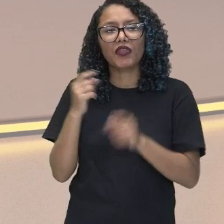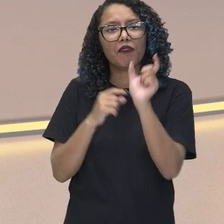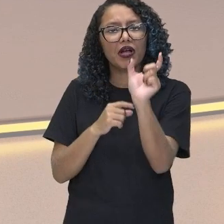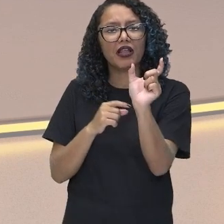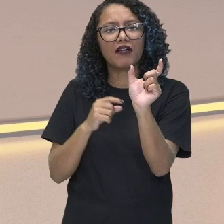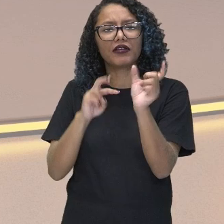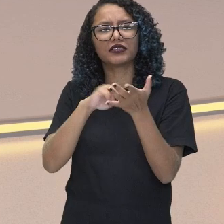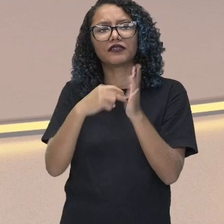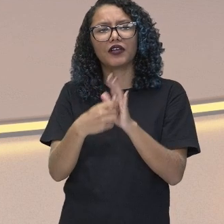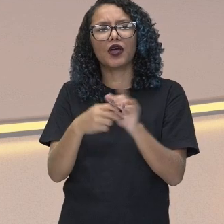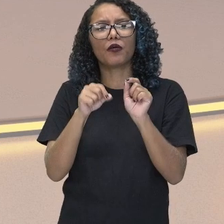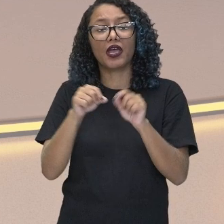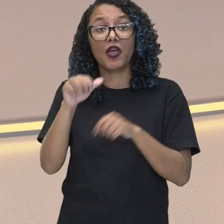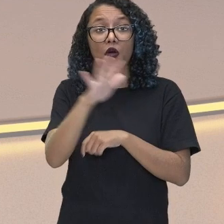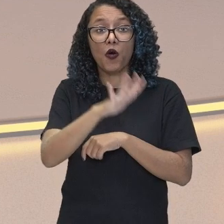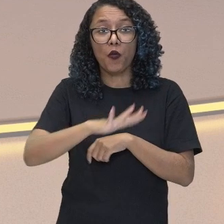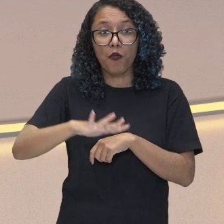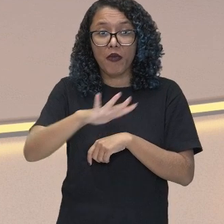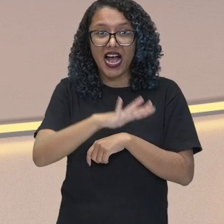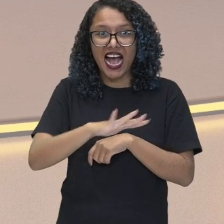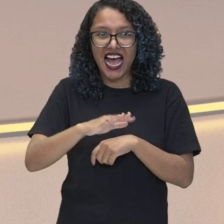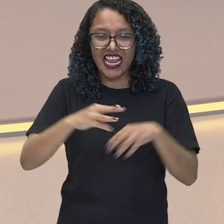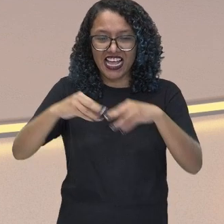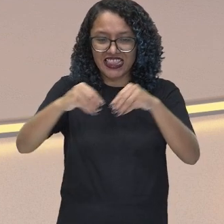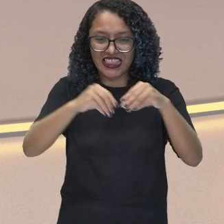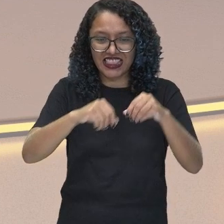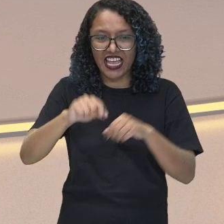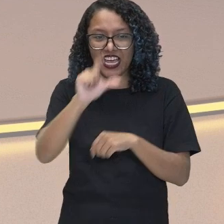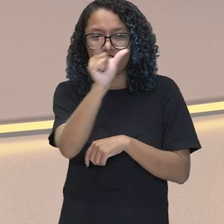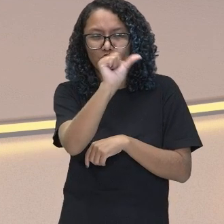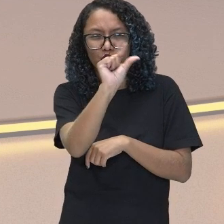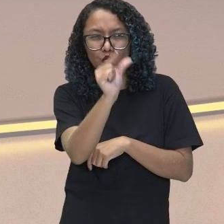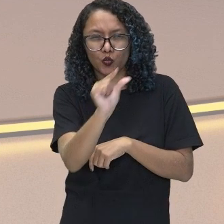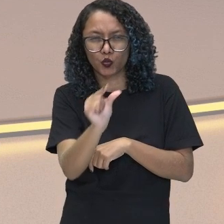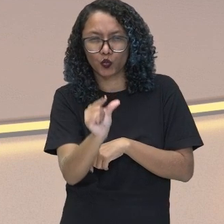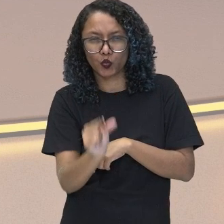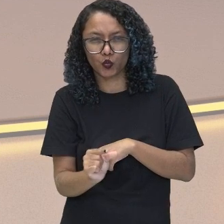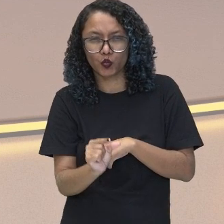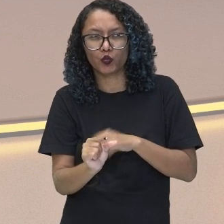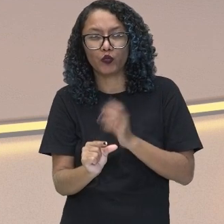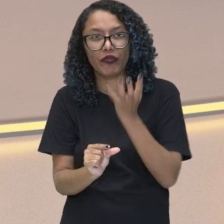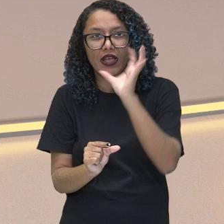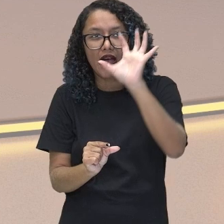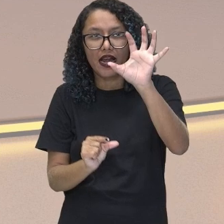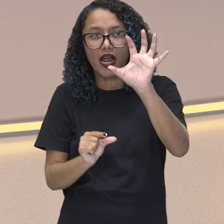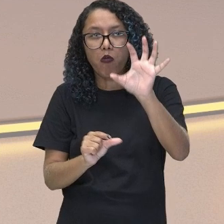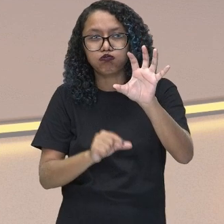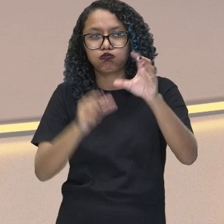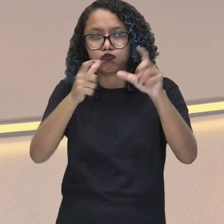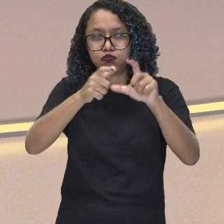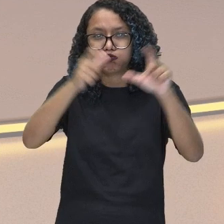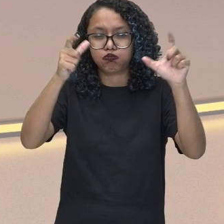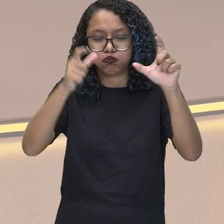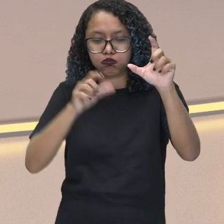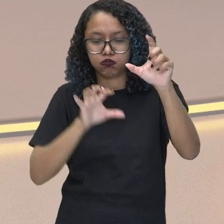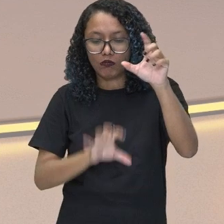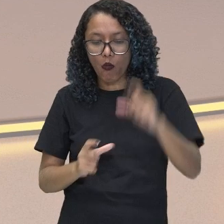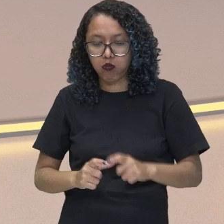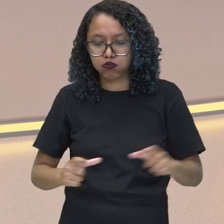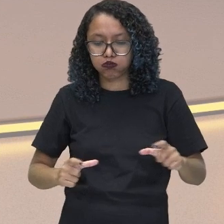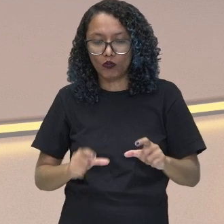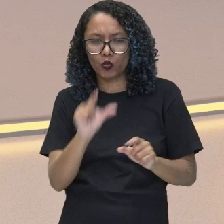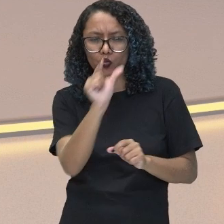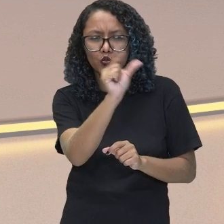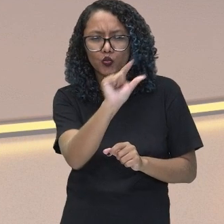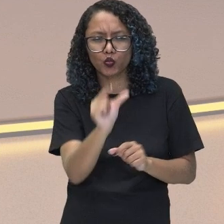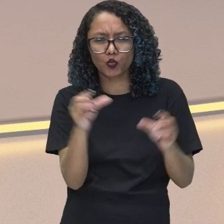que uma estreita faixa de terra que liga duas porções terrestres maiores. É justamente essa parte continental que